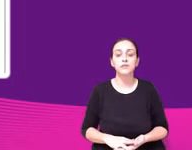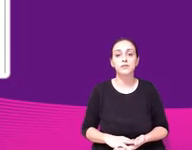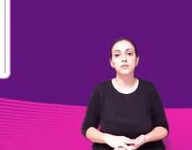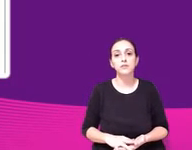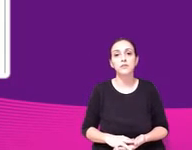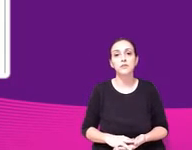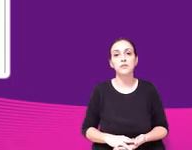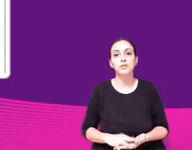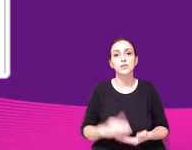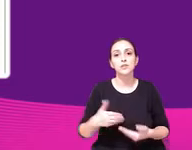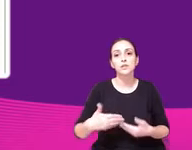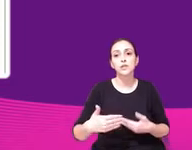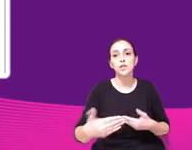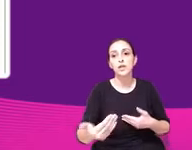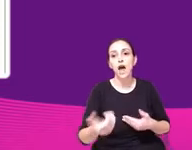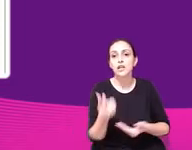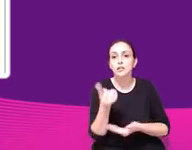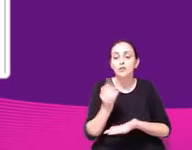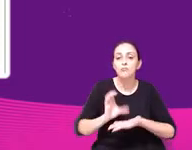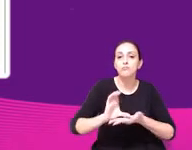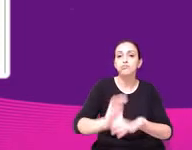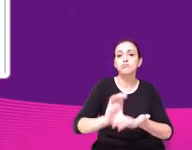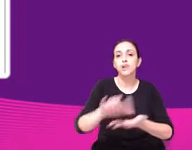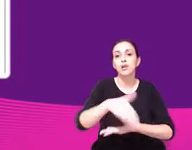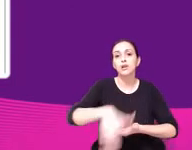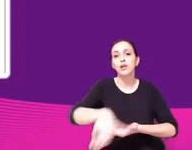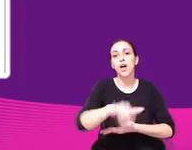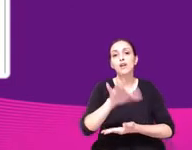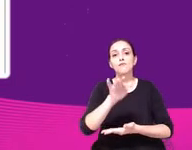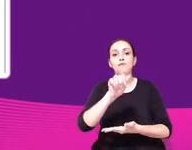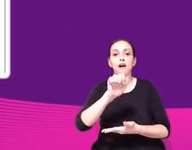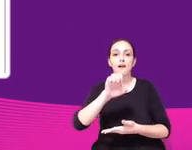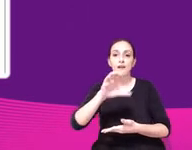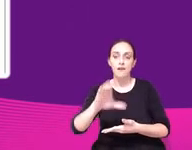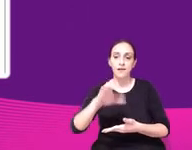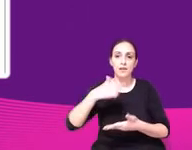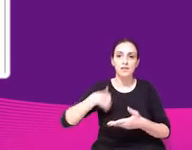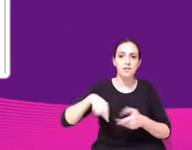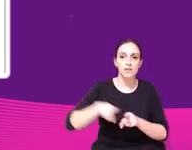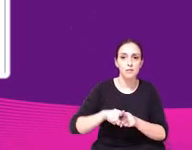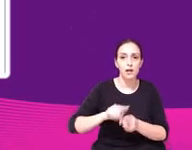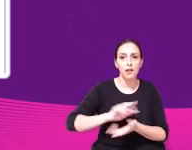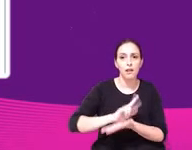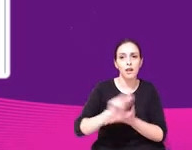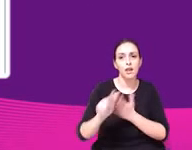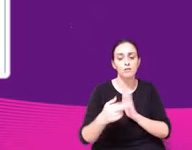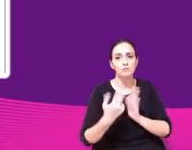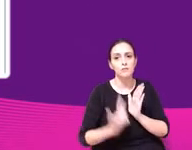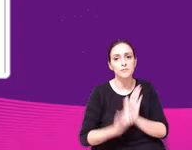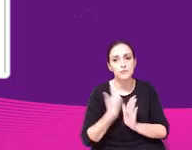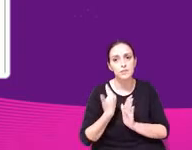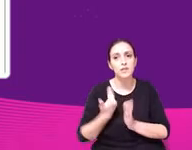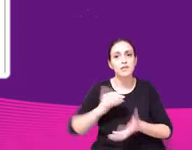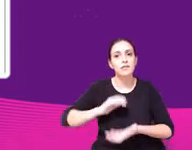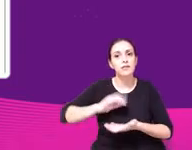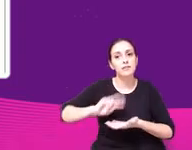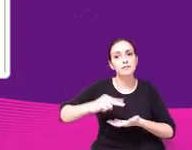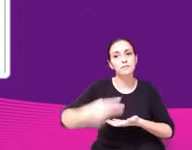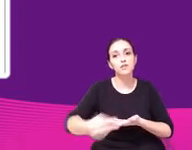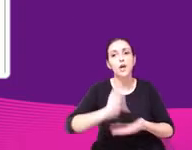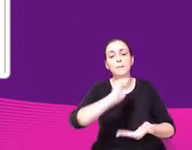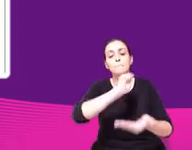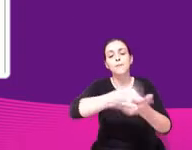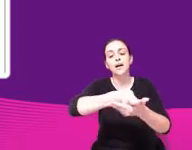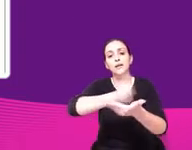Passamos a ter um financiamento através desse fundo do FAEC, de financiamento de vários procedimentos, entre eles o transplante, e um pagamento por todos